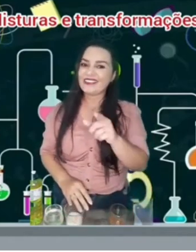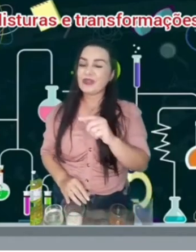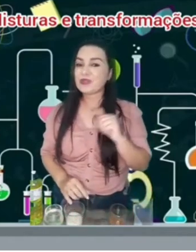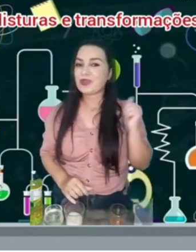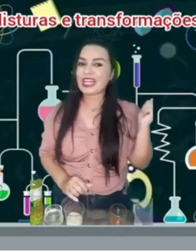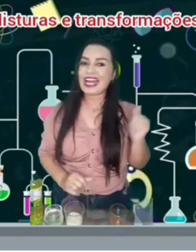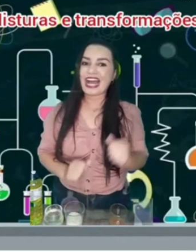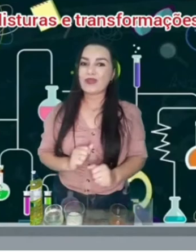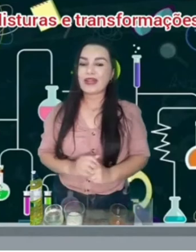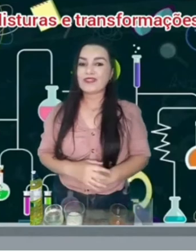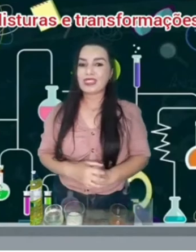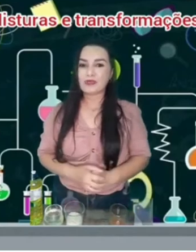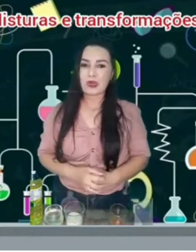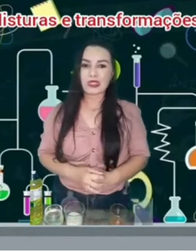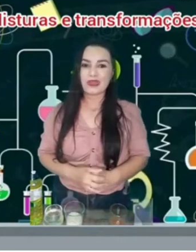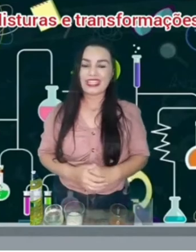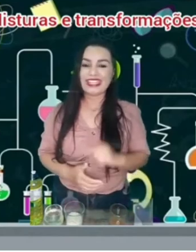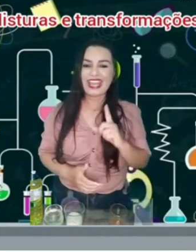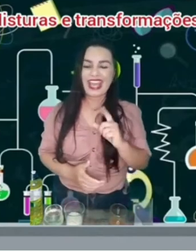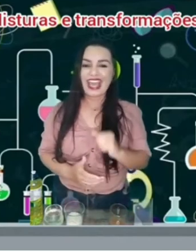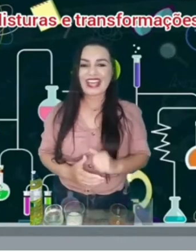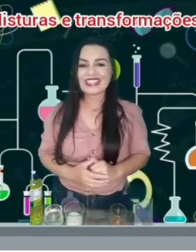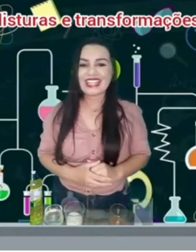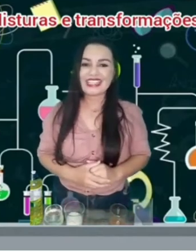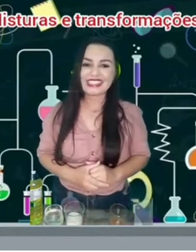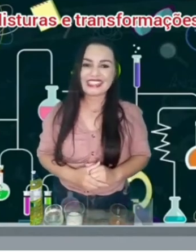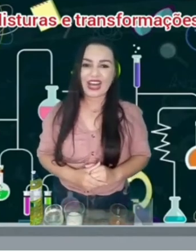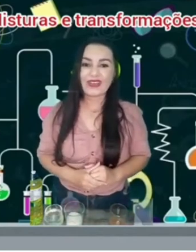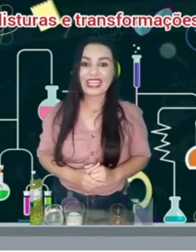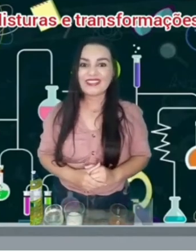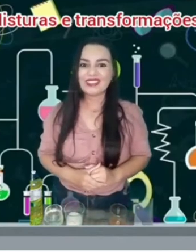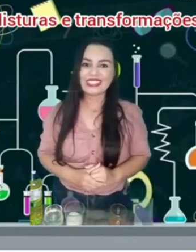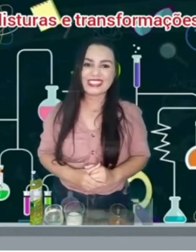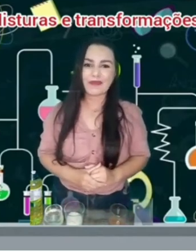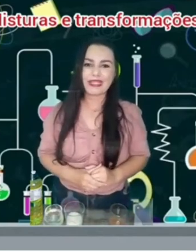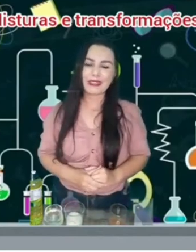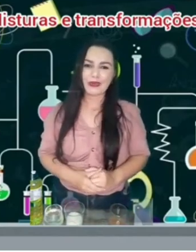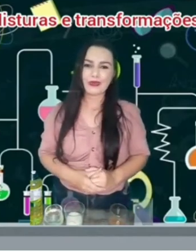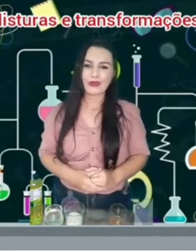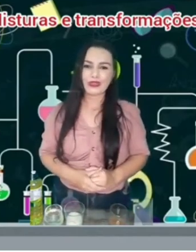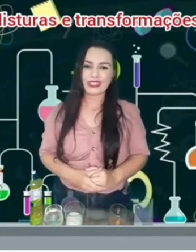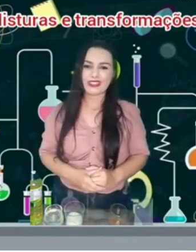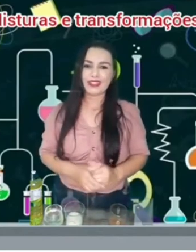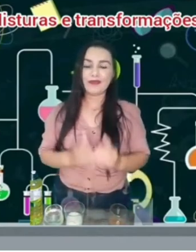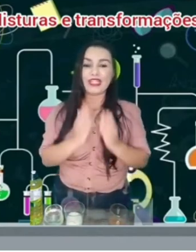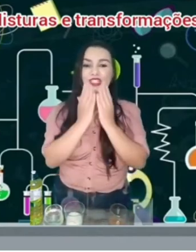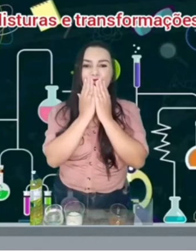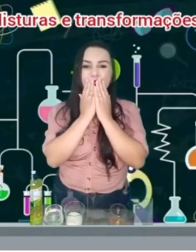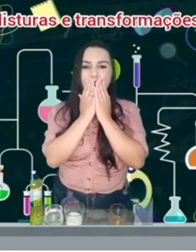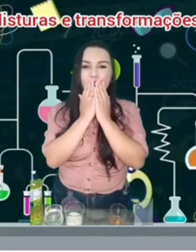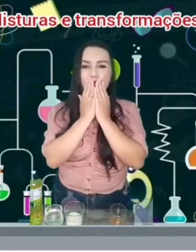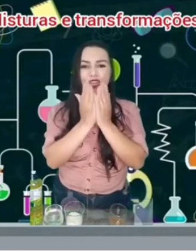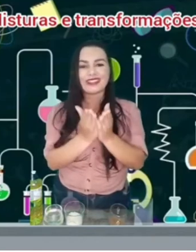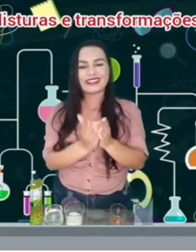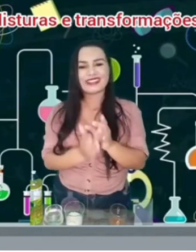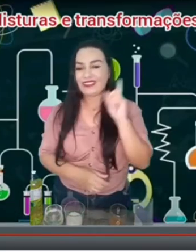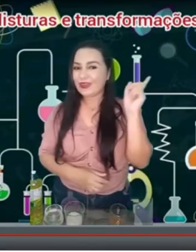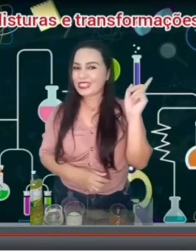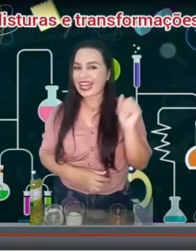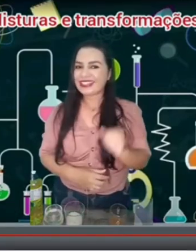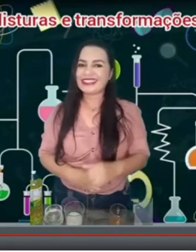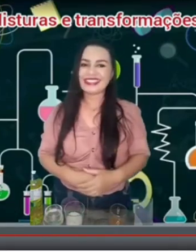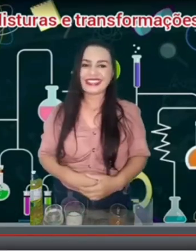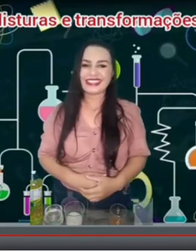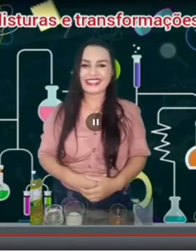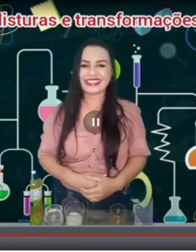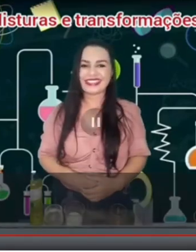Pois é, vamos voltar à aula para que vocês possam aí exercitar o que vocês aprenderam hoje. Beijinhos. E